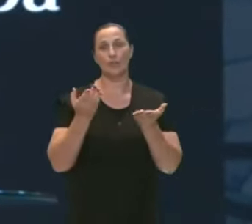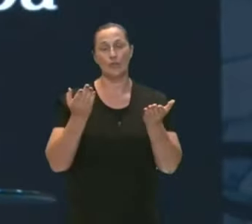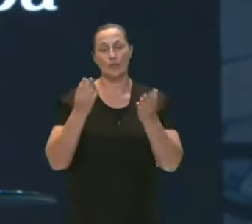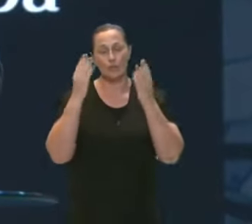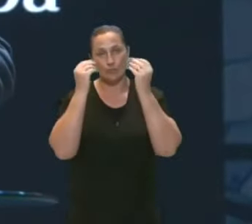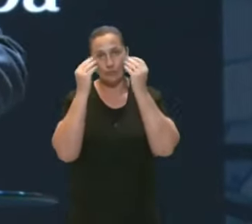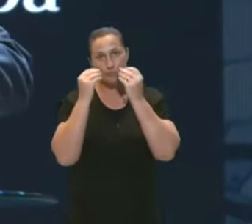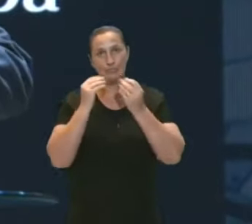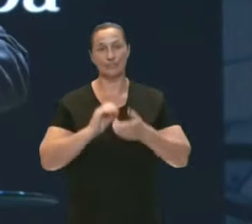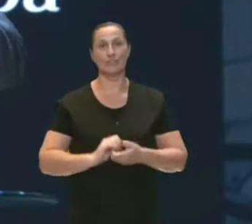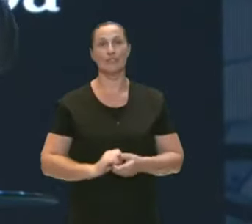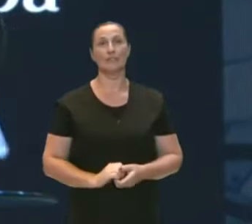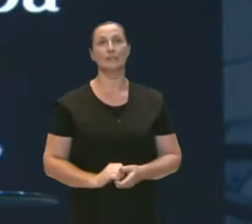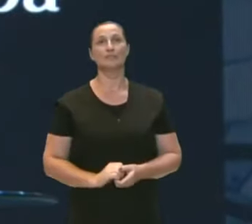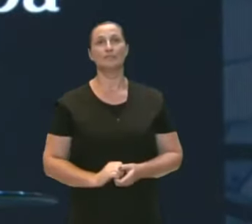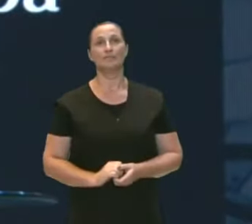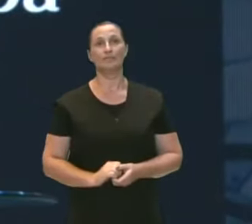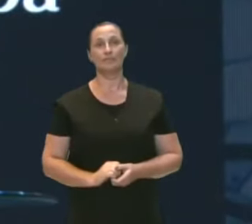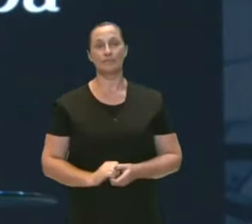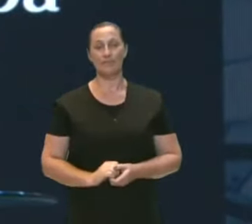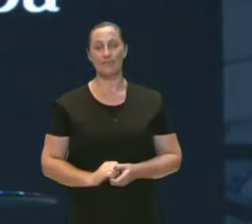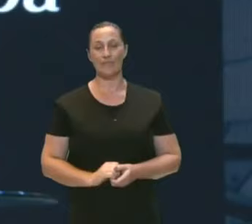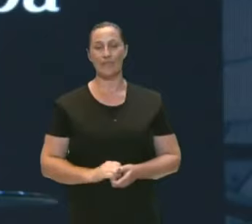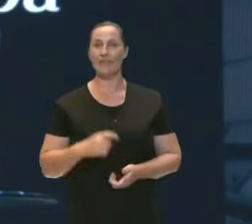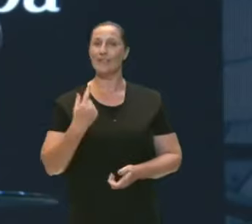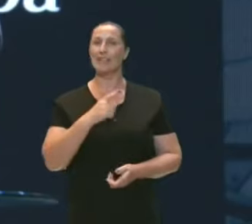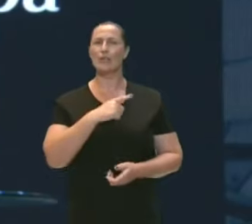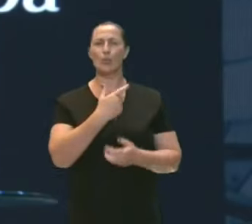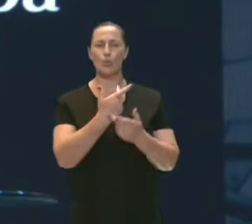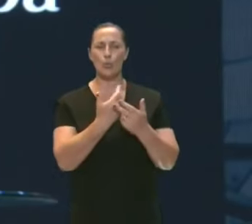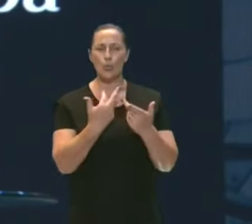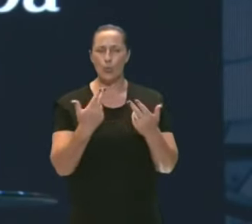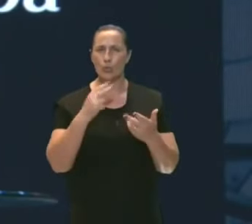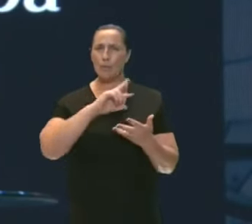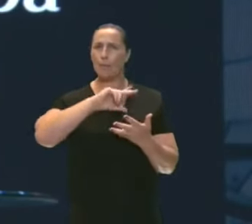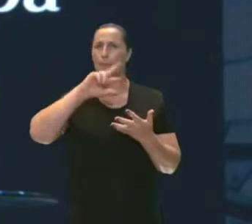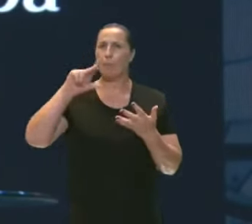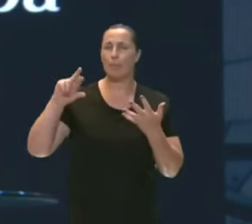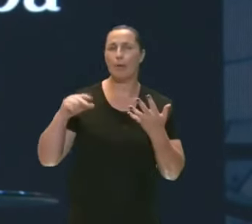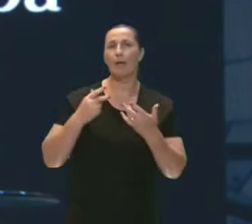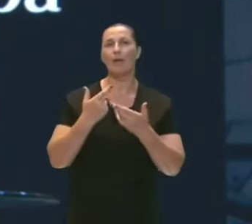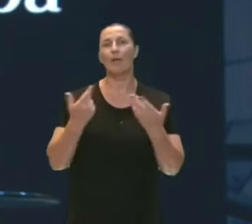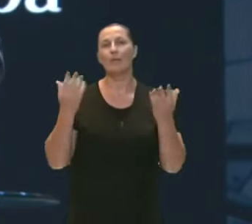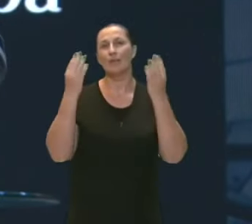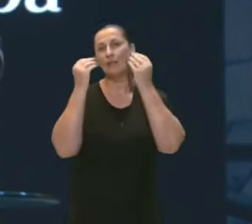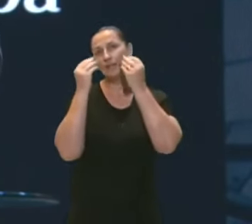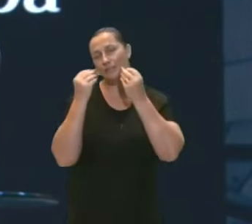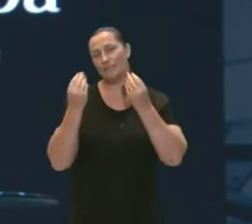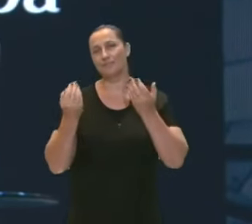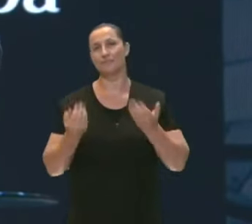noite. E a gente teve tantas coisas aqui nessa noite.